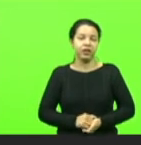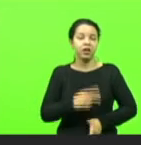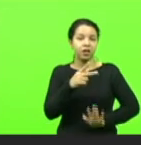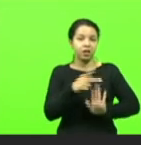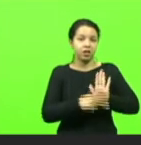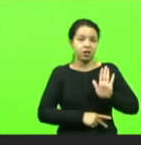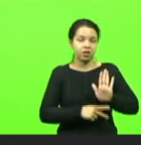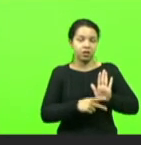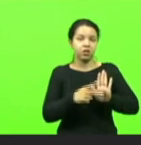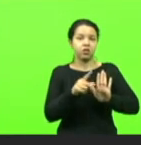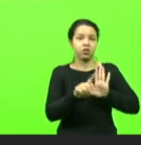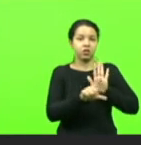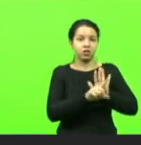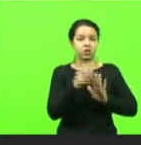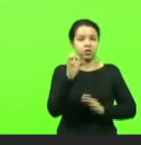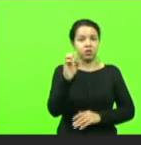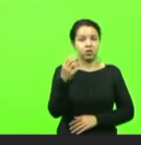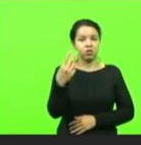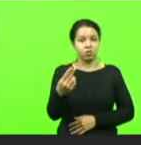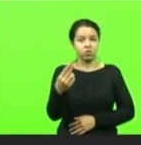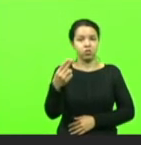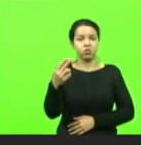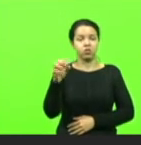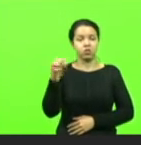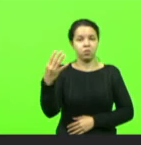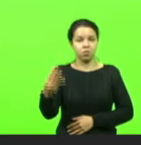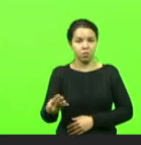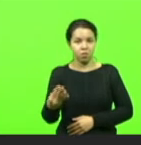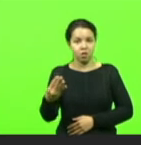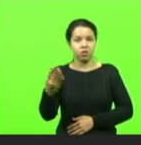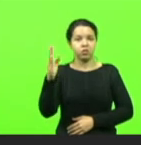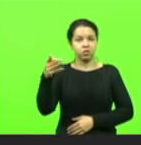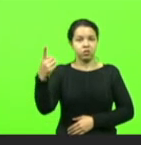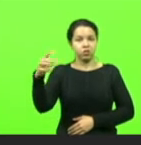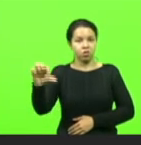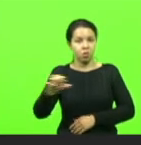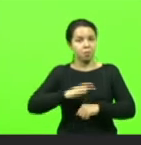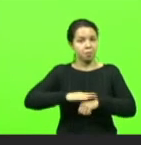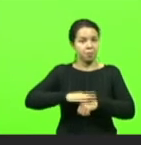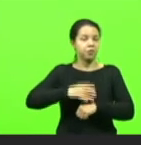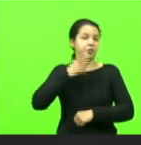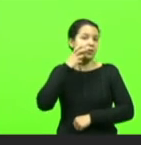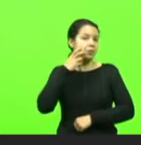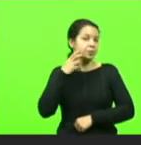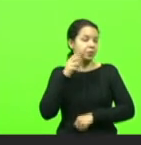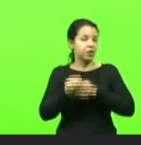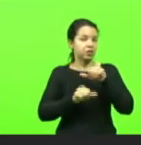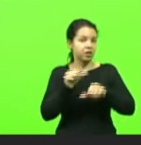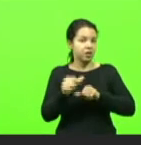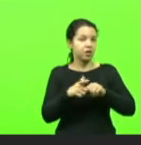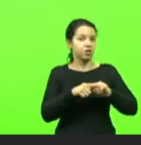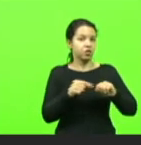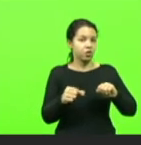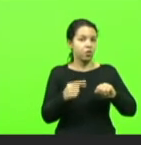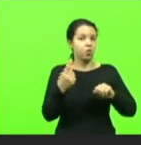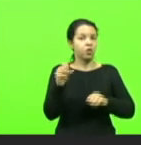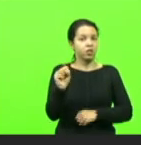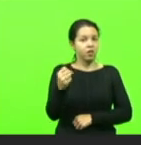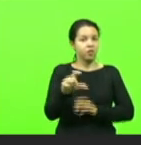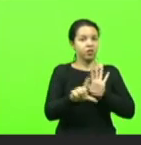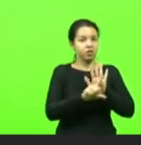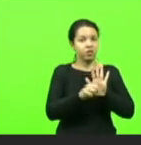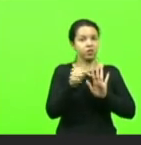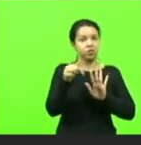o projeto direito 020 4.0 2019 de autoria do deputado Luiz Fernando Vampiro altera o artigo 8º da